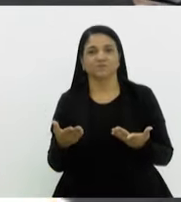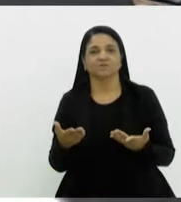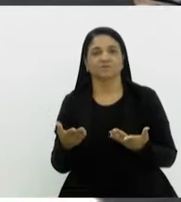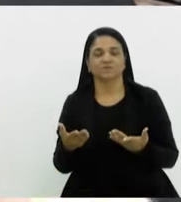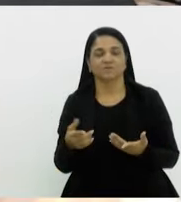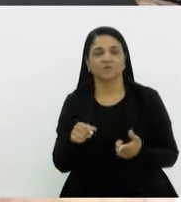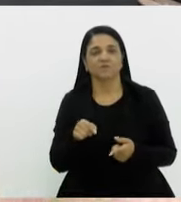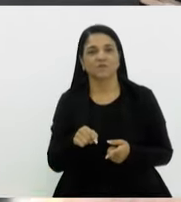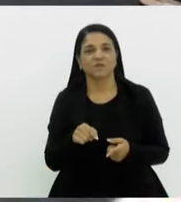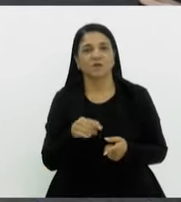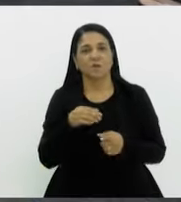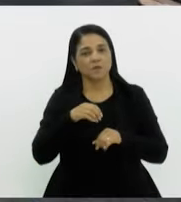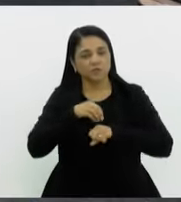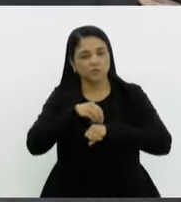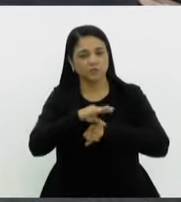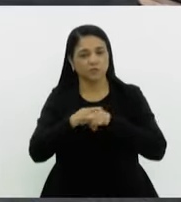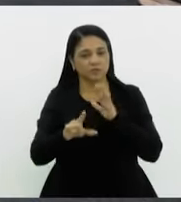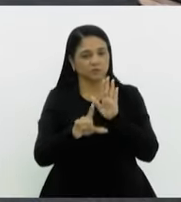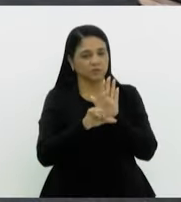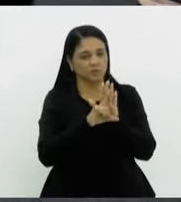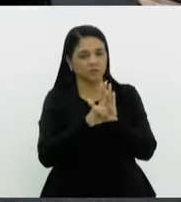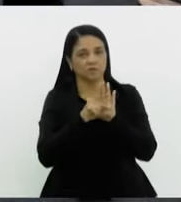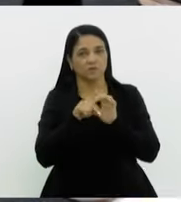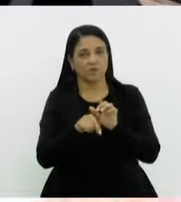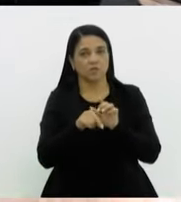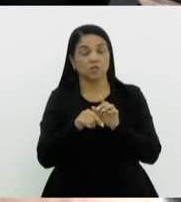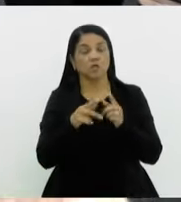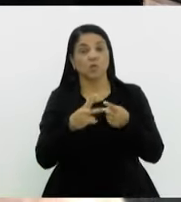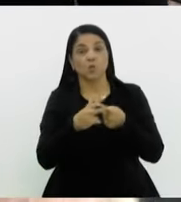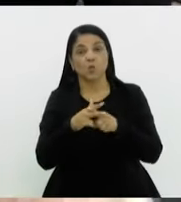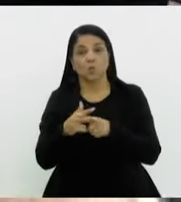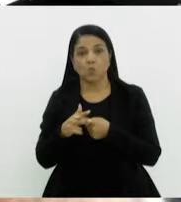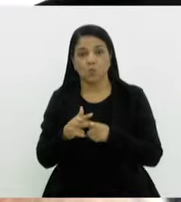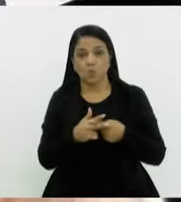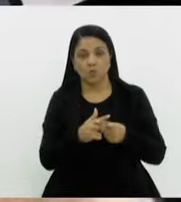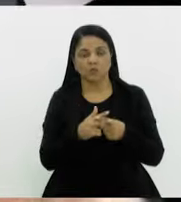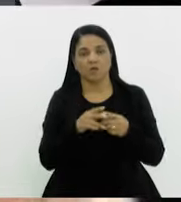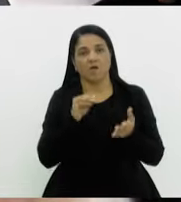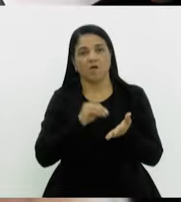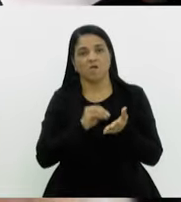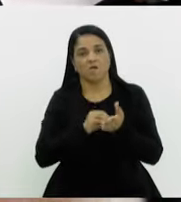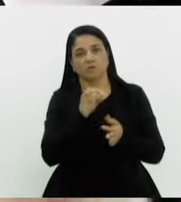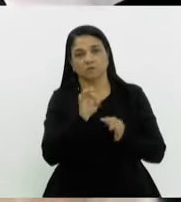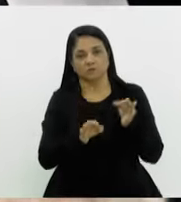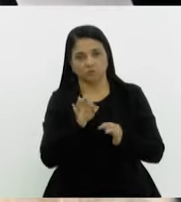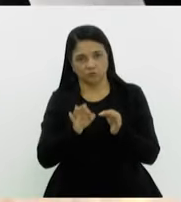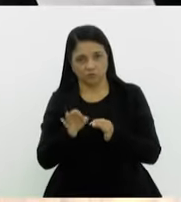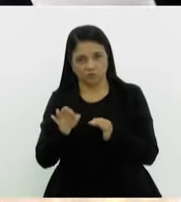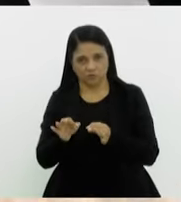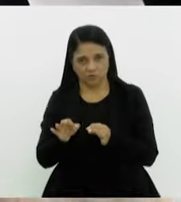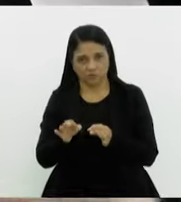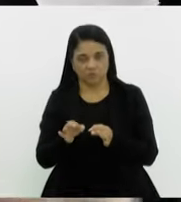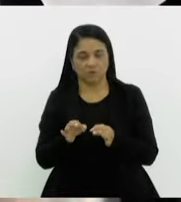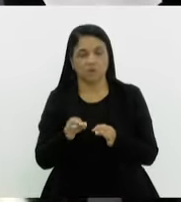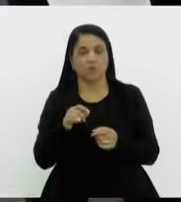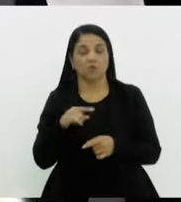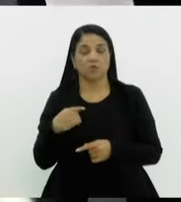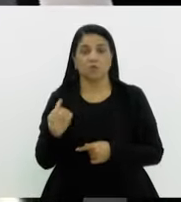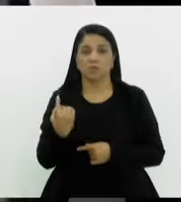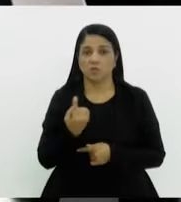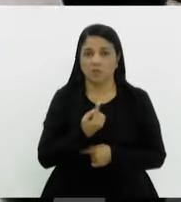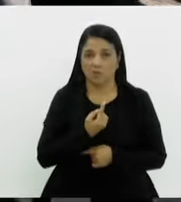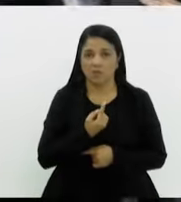uma indicação legislativa que corrige uma injustiça histórica. Nós aqui,